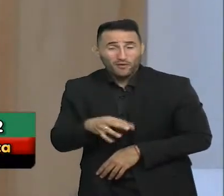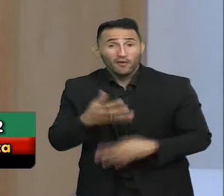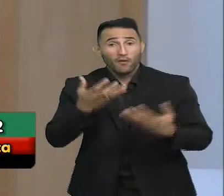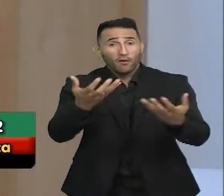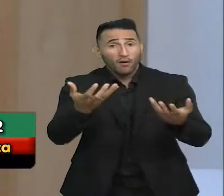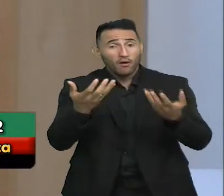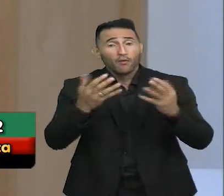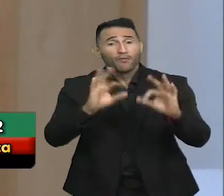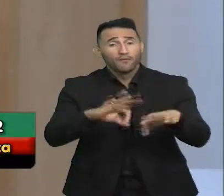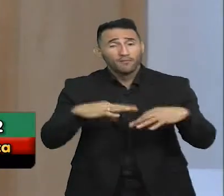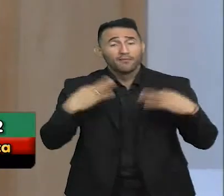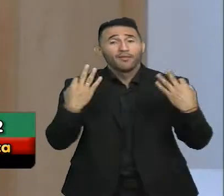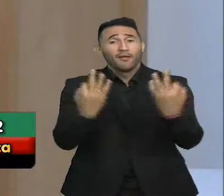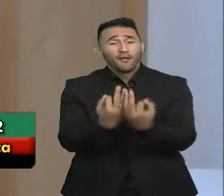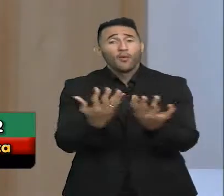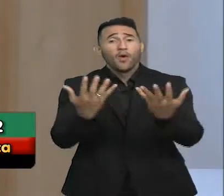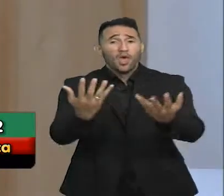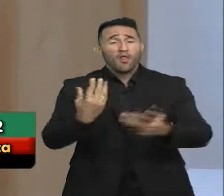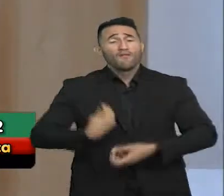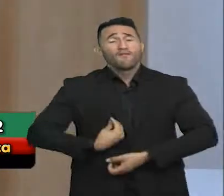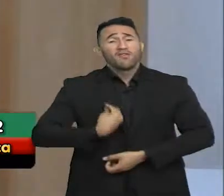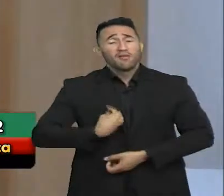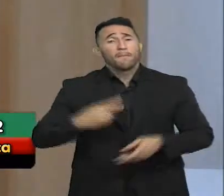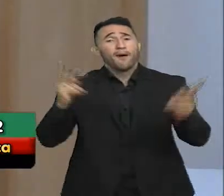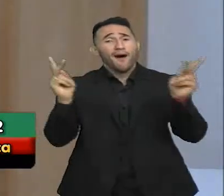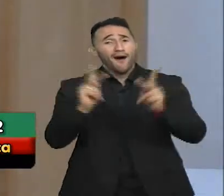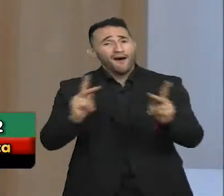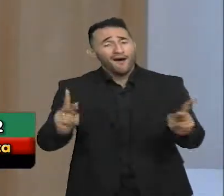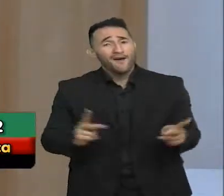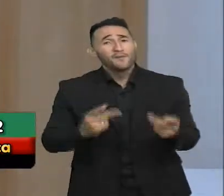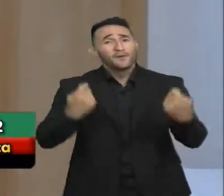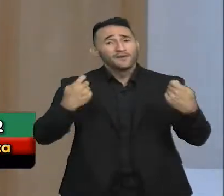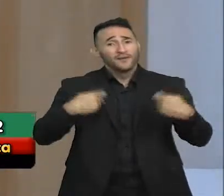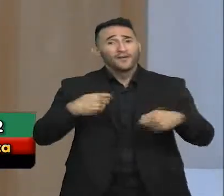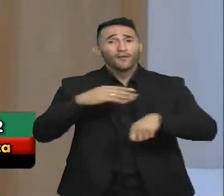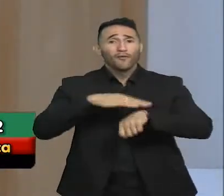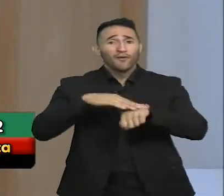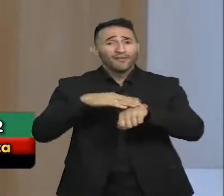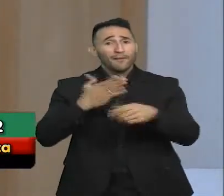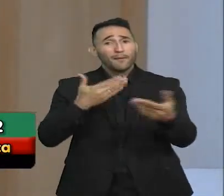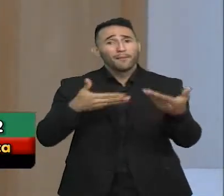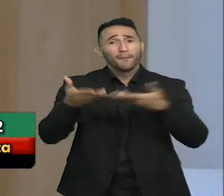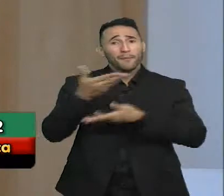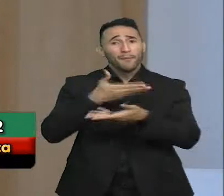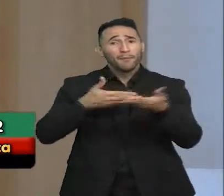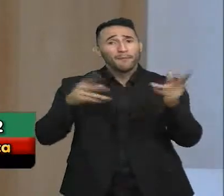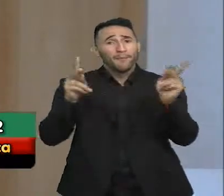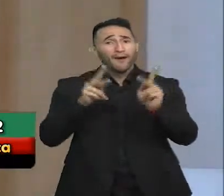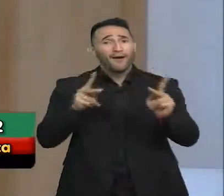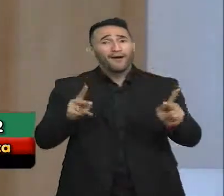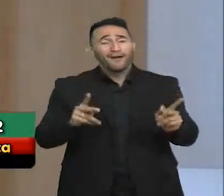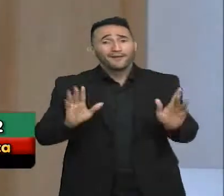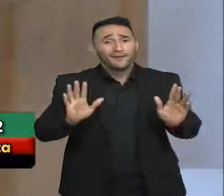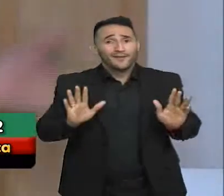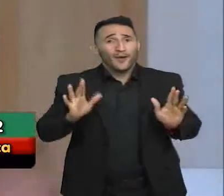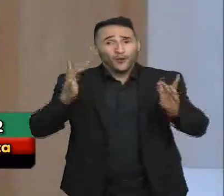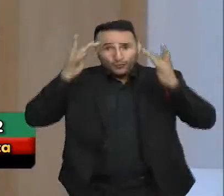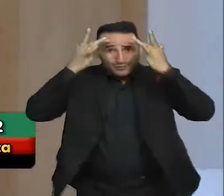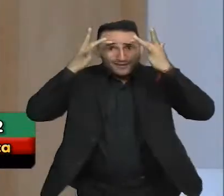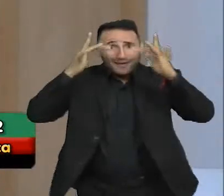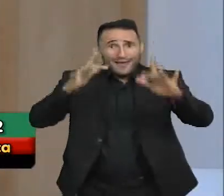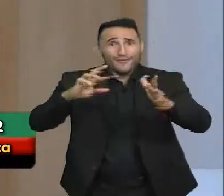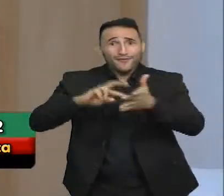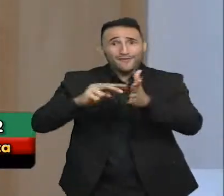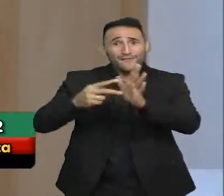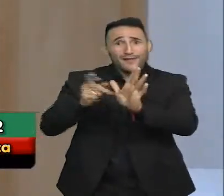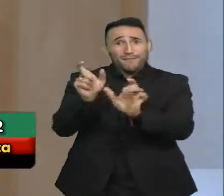família, eu quero viver em paz, e eu quero que a gente consiga dialogar com harmonia, né? Não quero nada, não sei nem o que quiseram dizer com